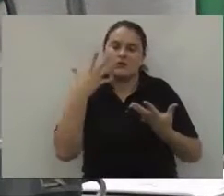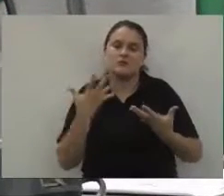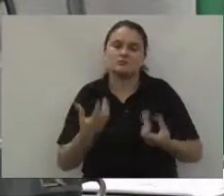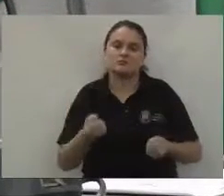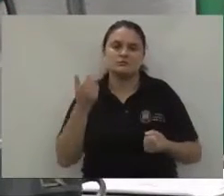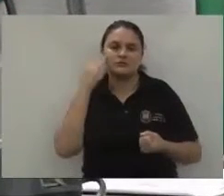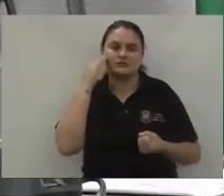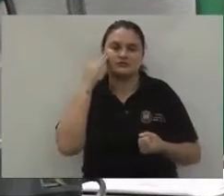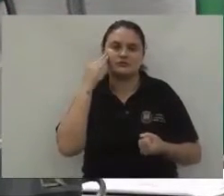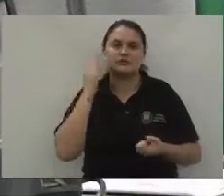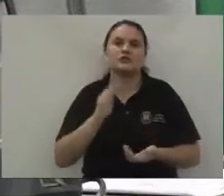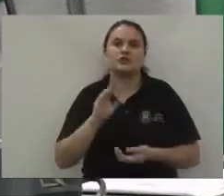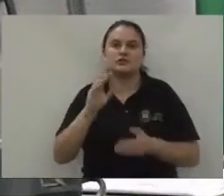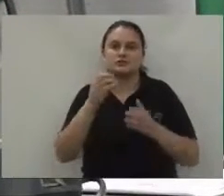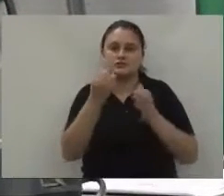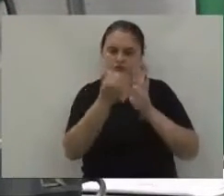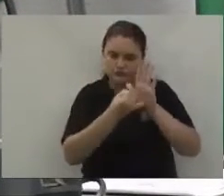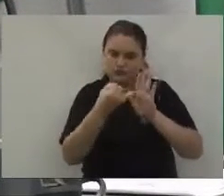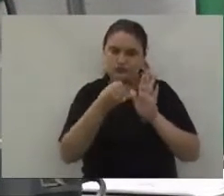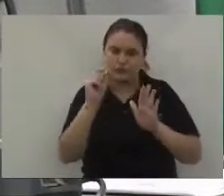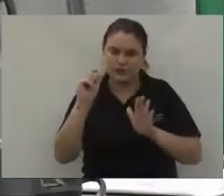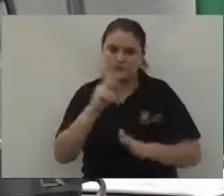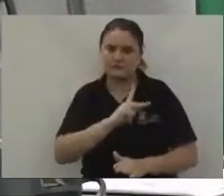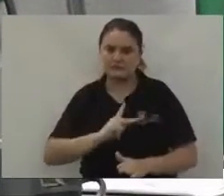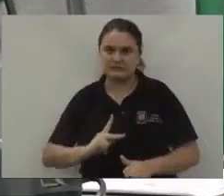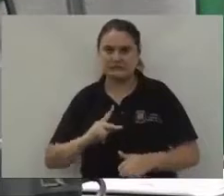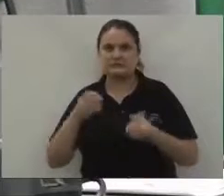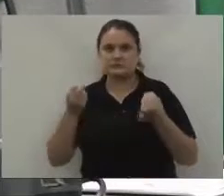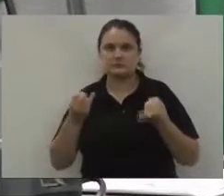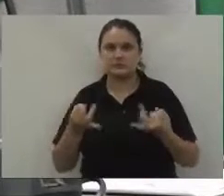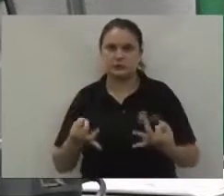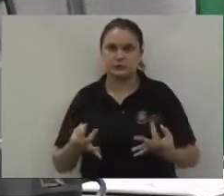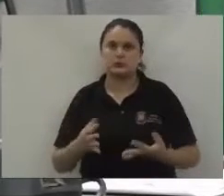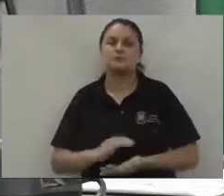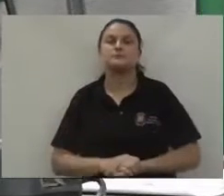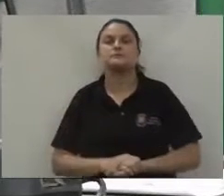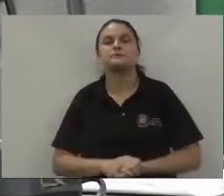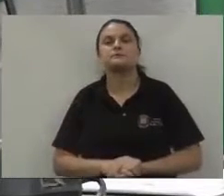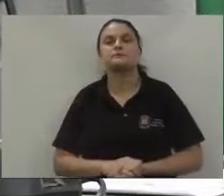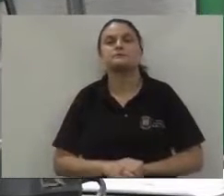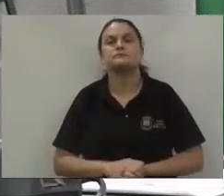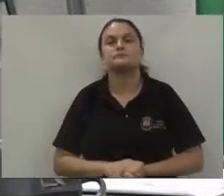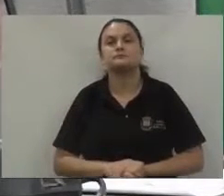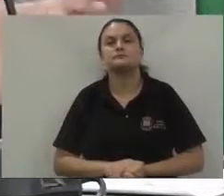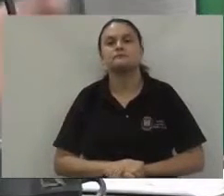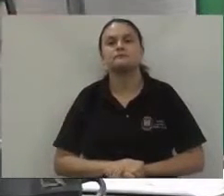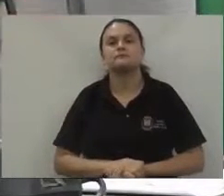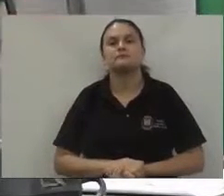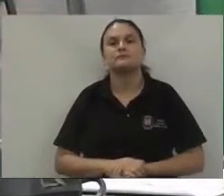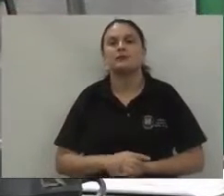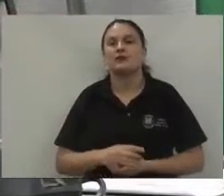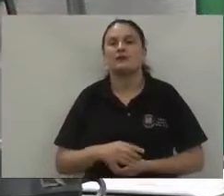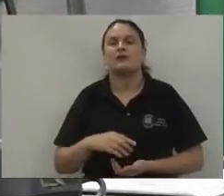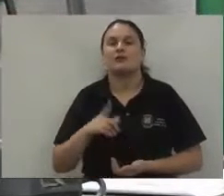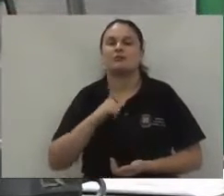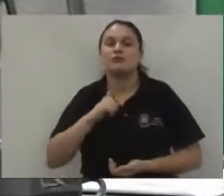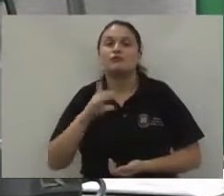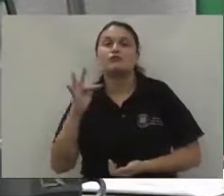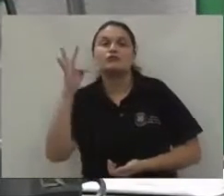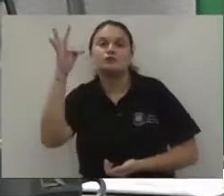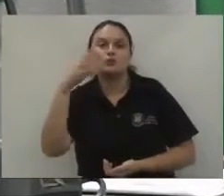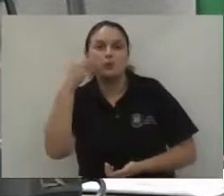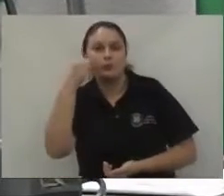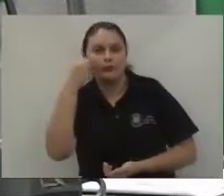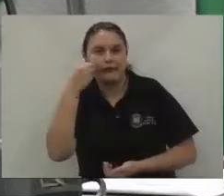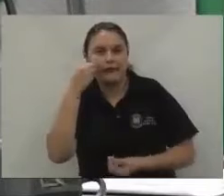aí o que o nosso presidente falou a respeito da sua ausência. Não vai faltar oportunidade para que a gente